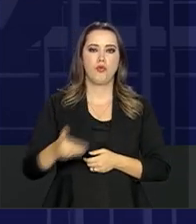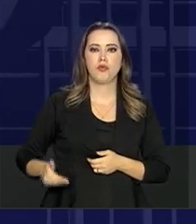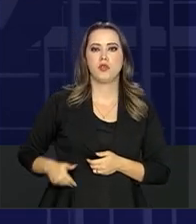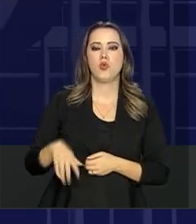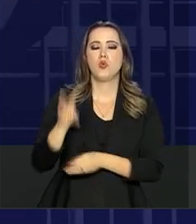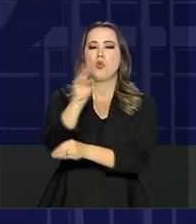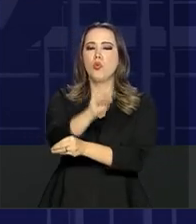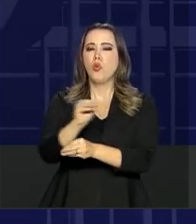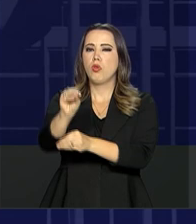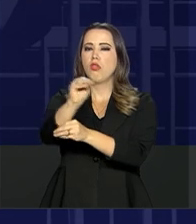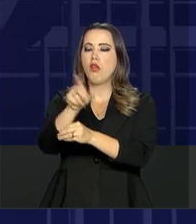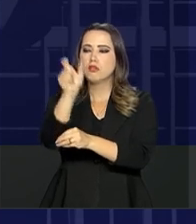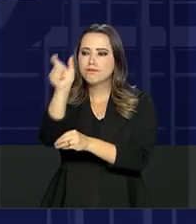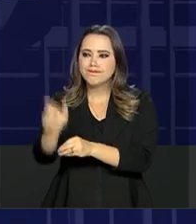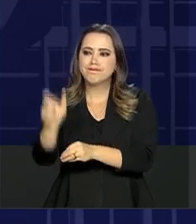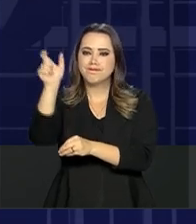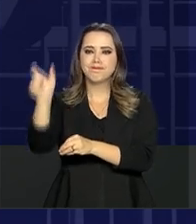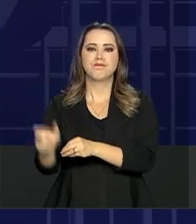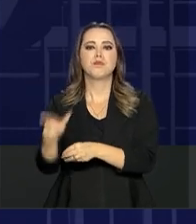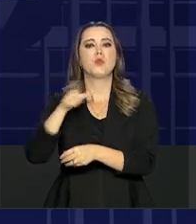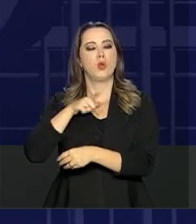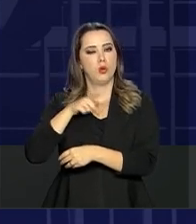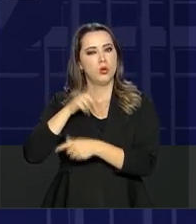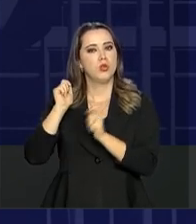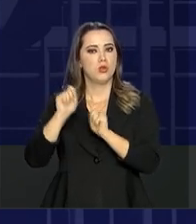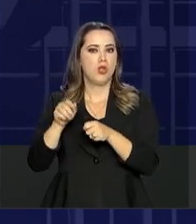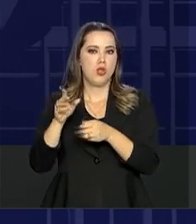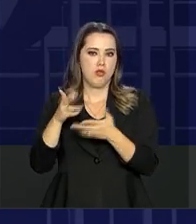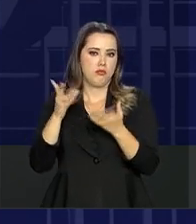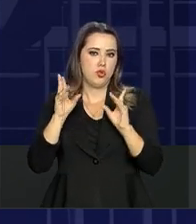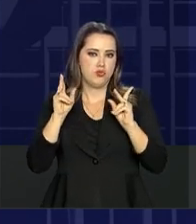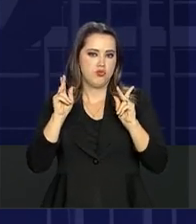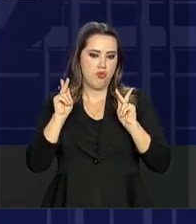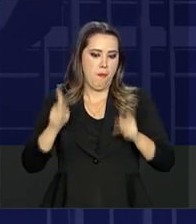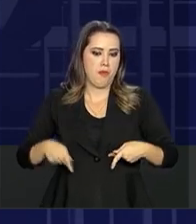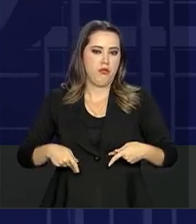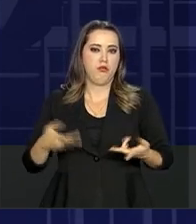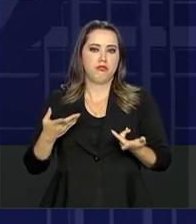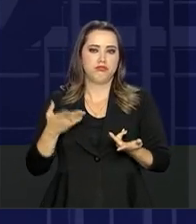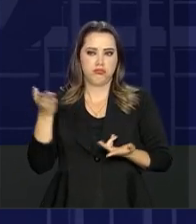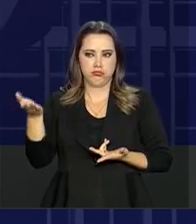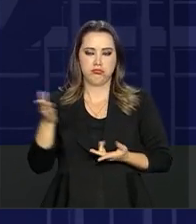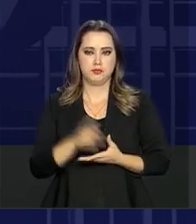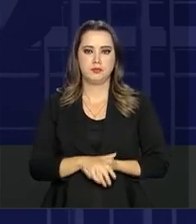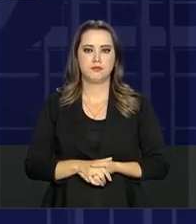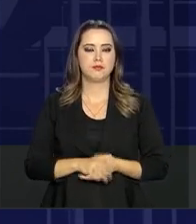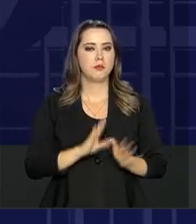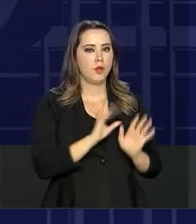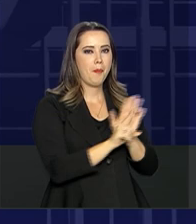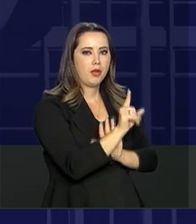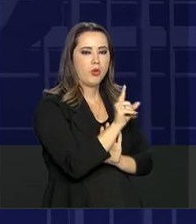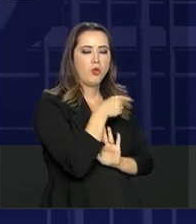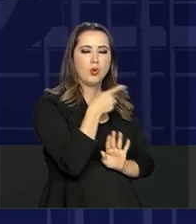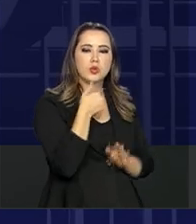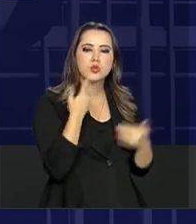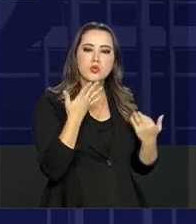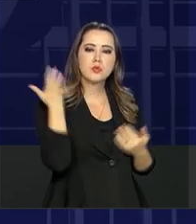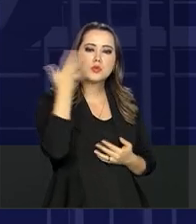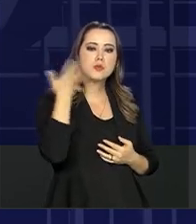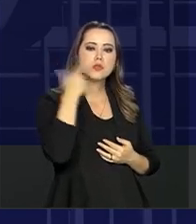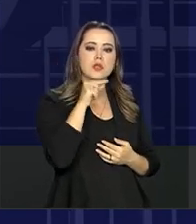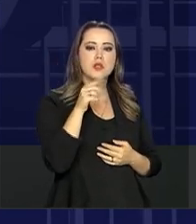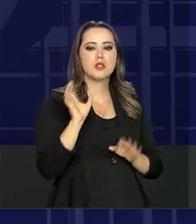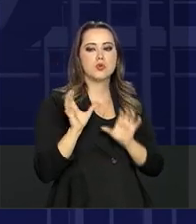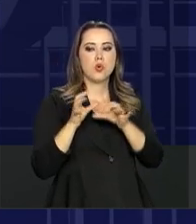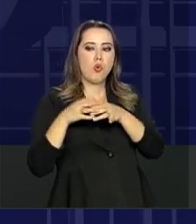uma atenção para que essas pessoas tenham um tratamento digno. Ministro, só para deixar claro, essa situação, né, de